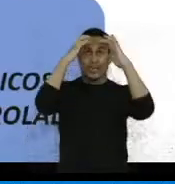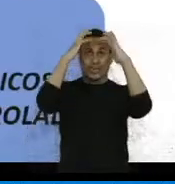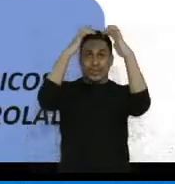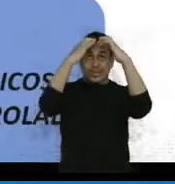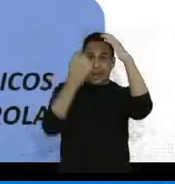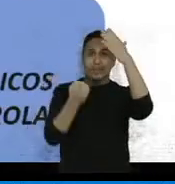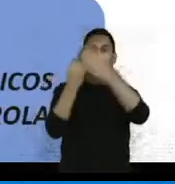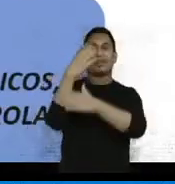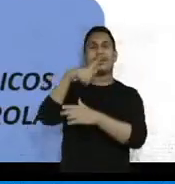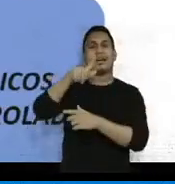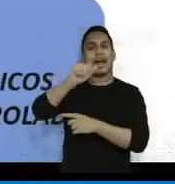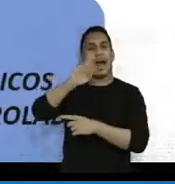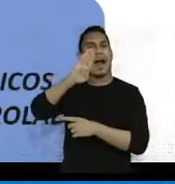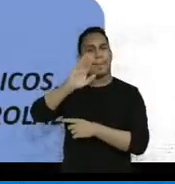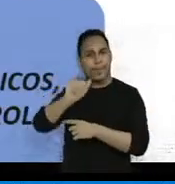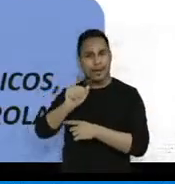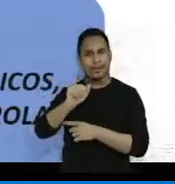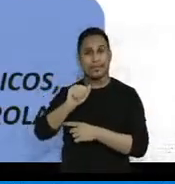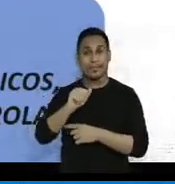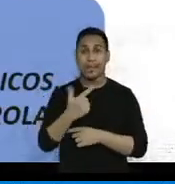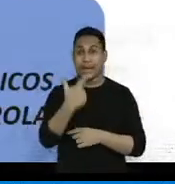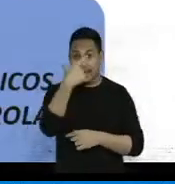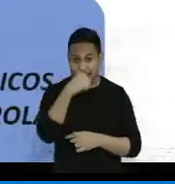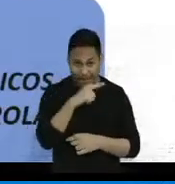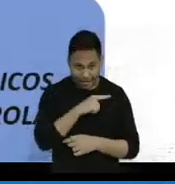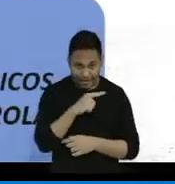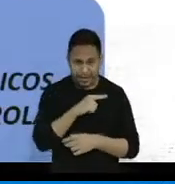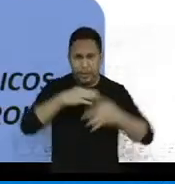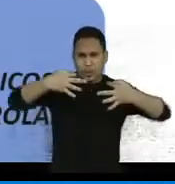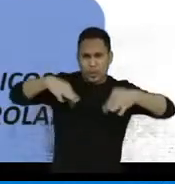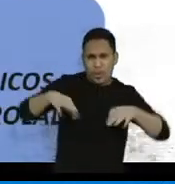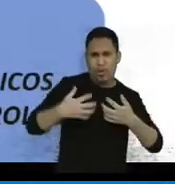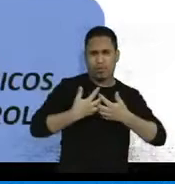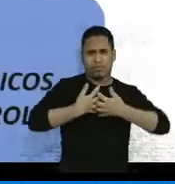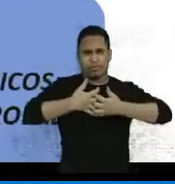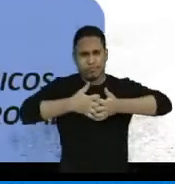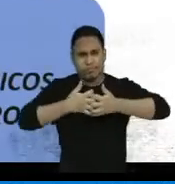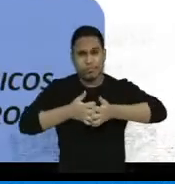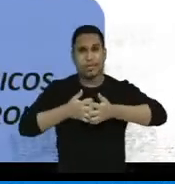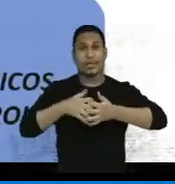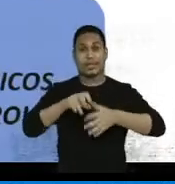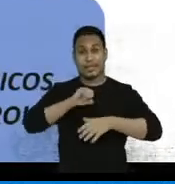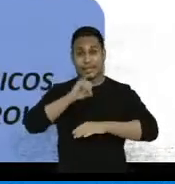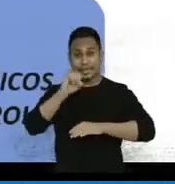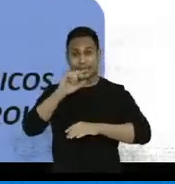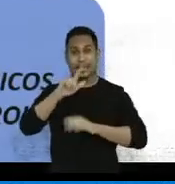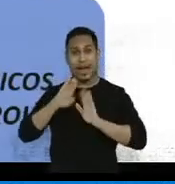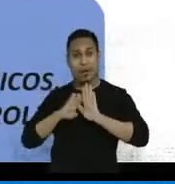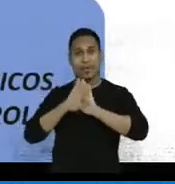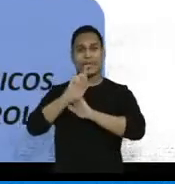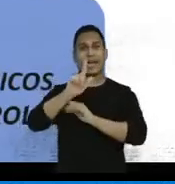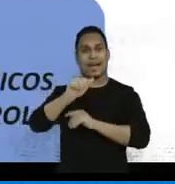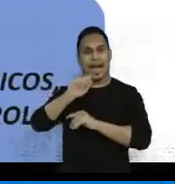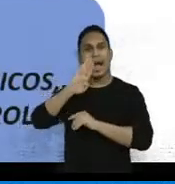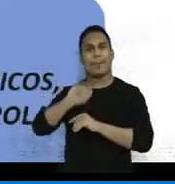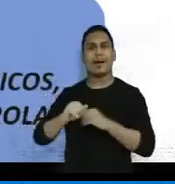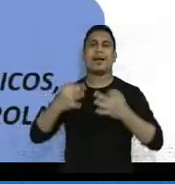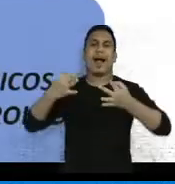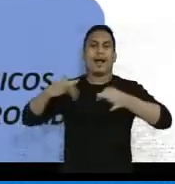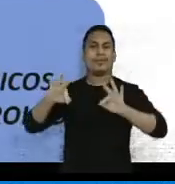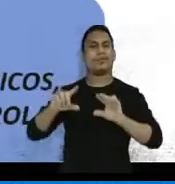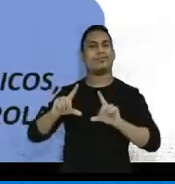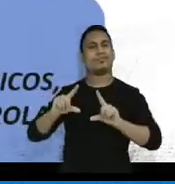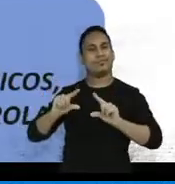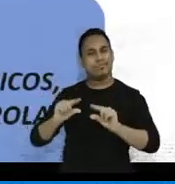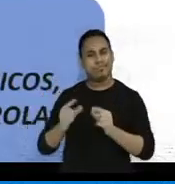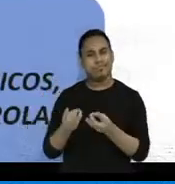o GABA no sistema nervoso, eu tenho menos dor. Outras coisinhas que o cérebro adora